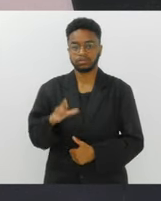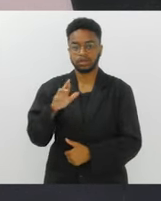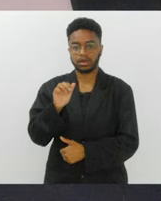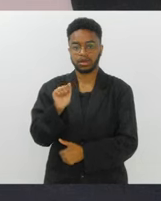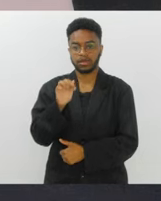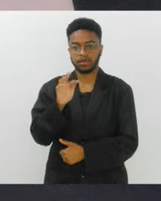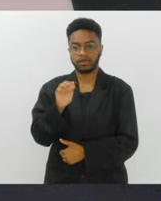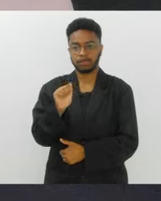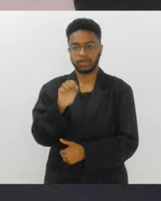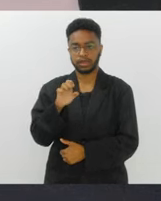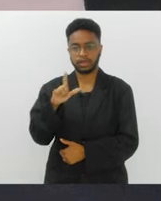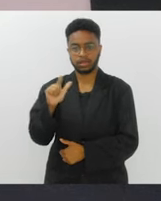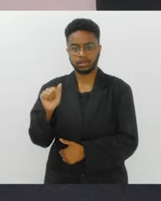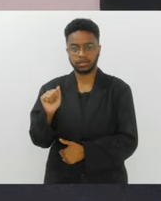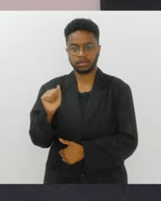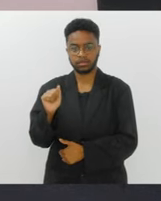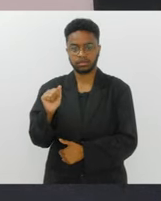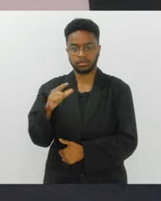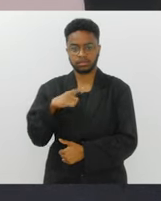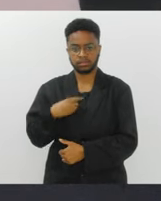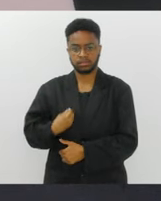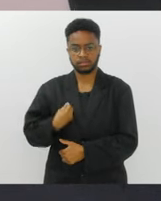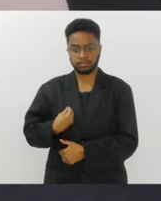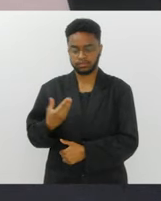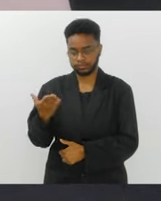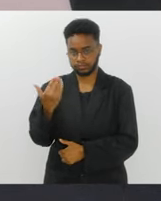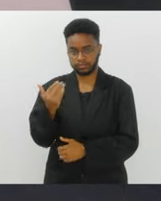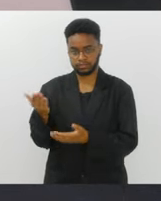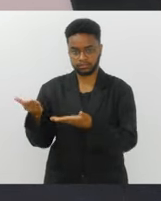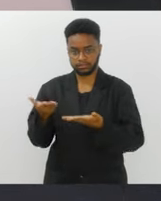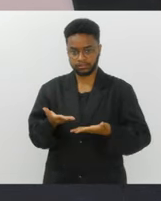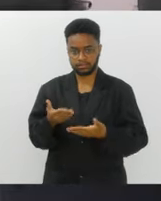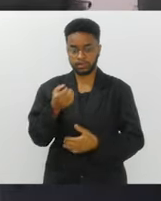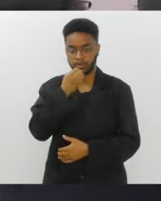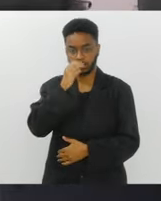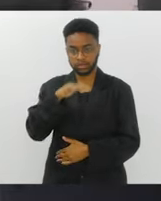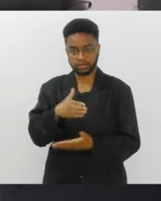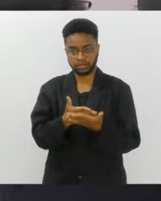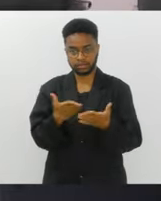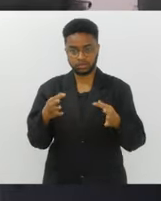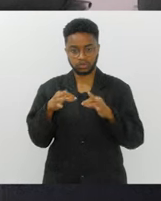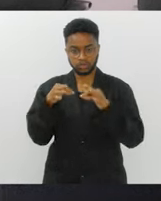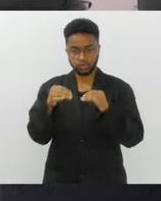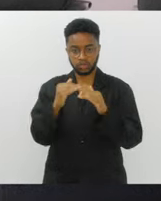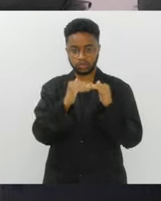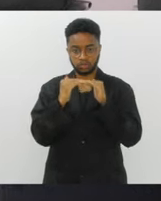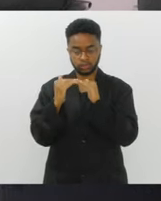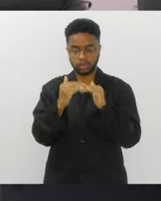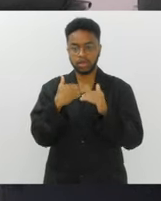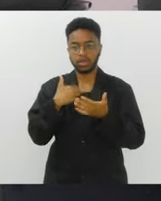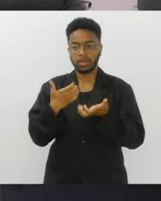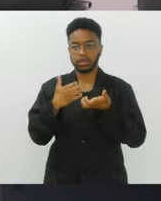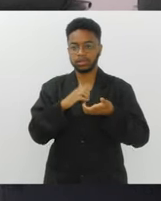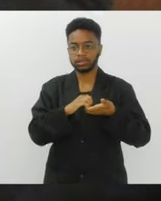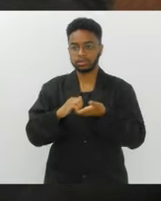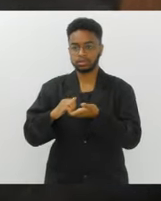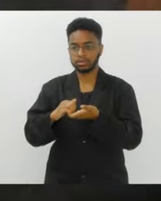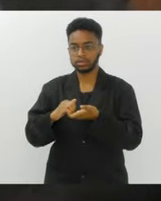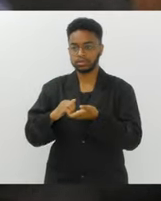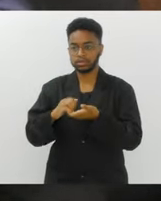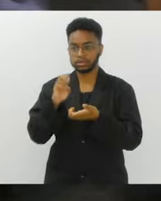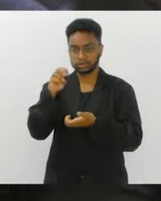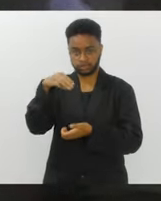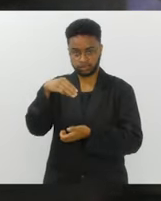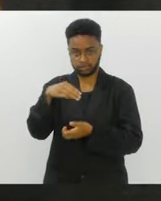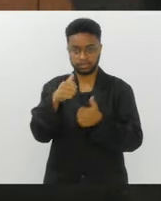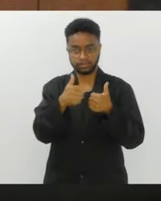Rafaela, que estava aqui. Por favor, Rafaela. Olá, boa tarde a todos, todos e todas. Primeiro, cumprimentar a mesa. Rafaela,